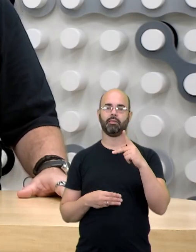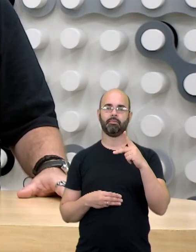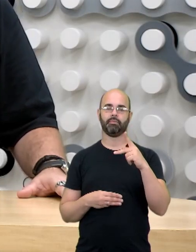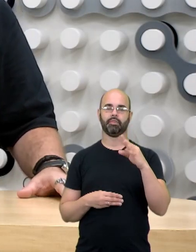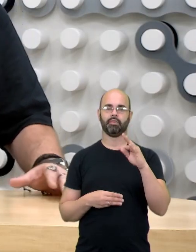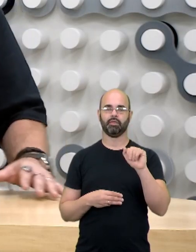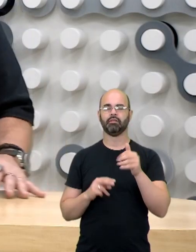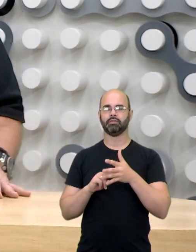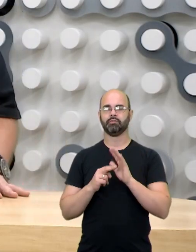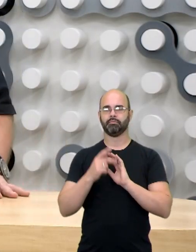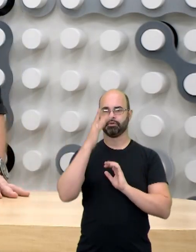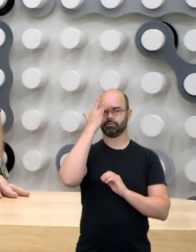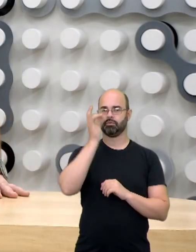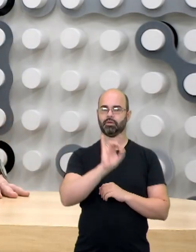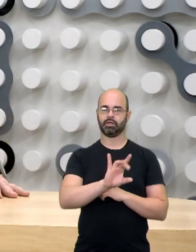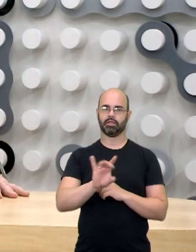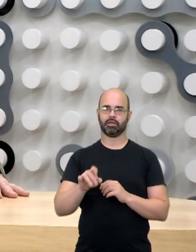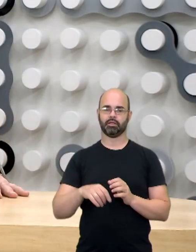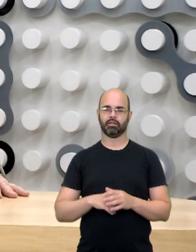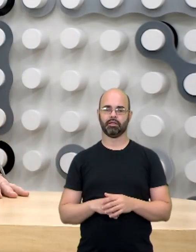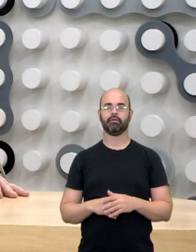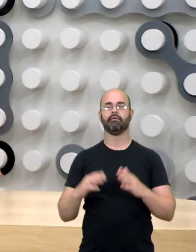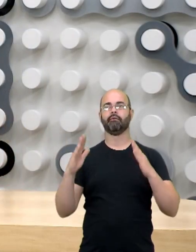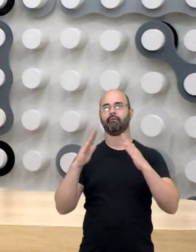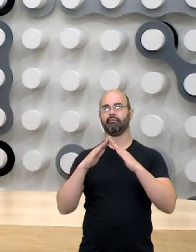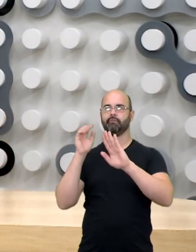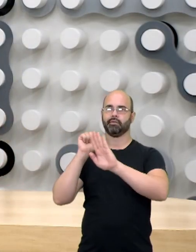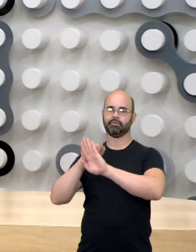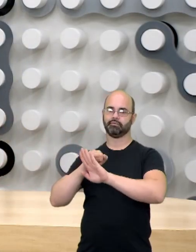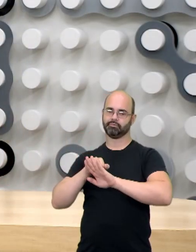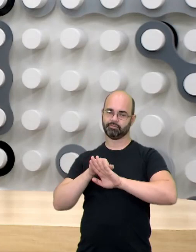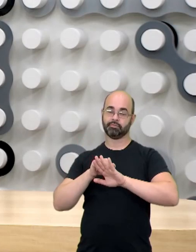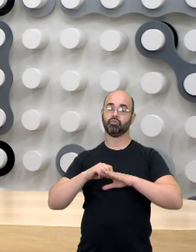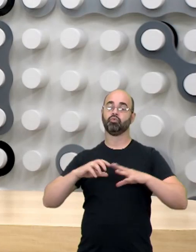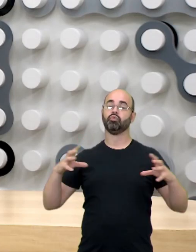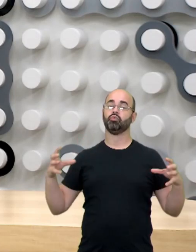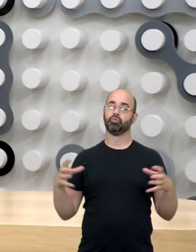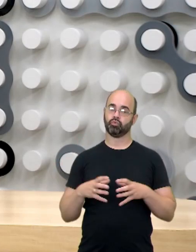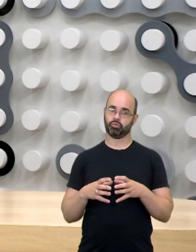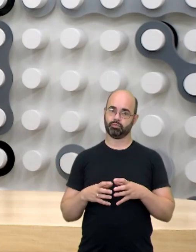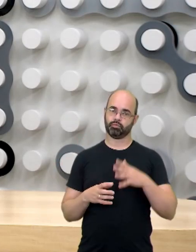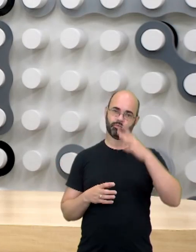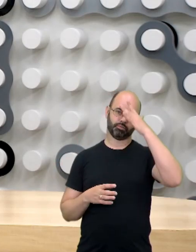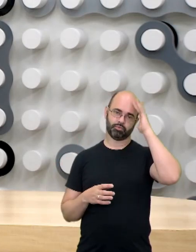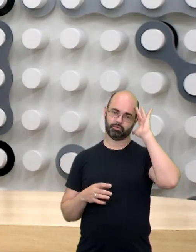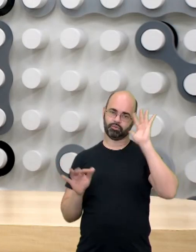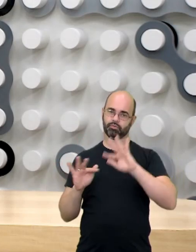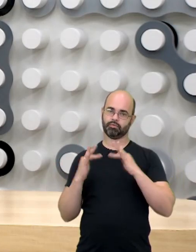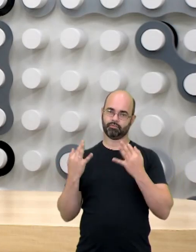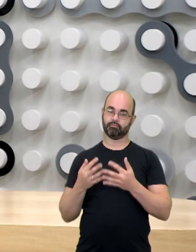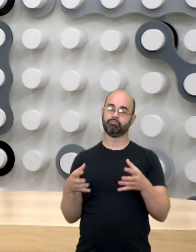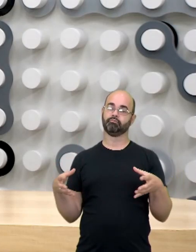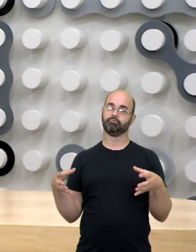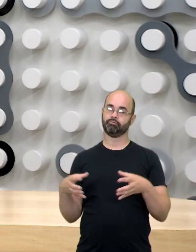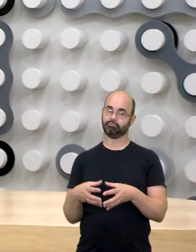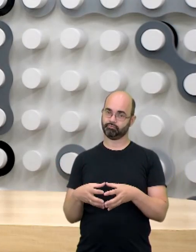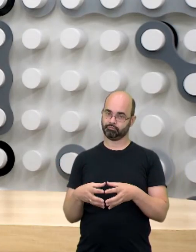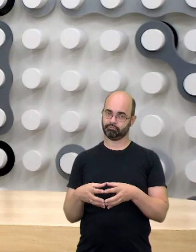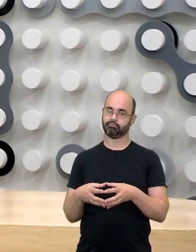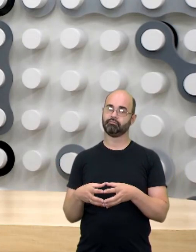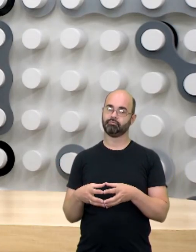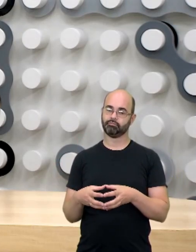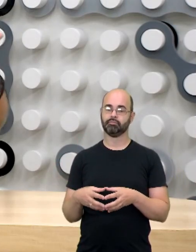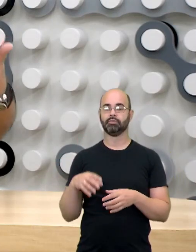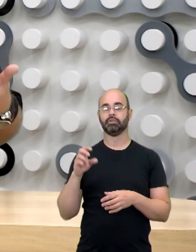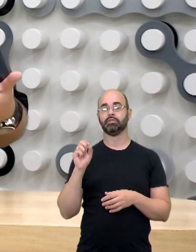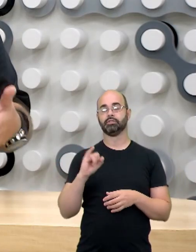pessoa, né? Se falasse assim, renda domiciliar, então seria do grupo da pessoa lá, das pessoas que moram no domicílio. Quando você